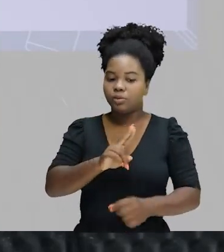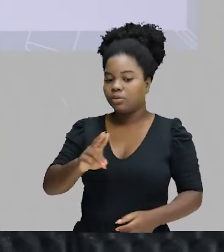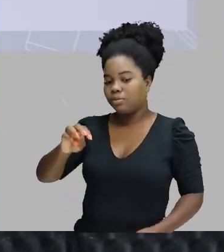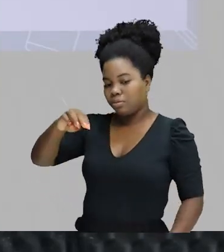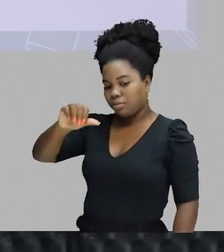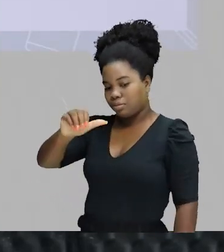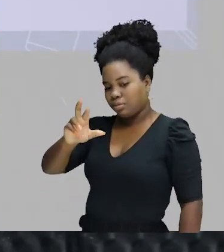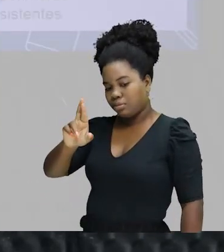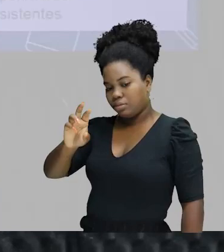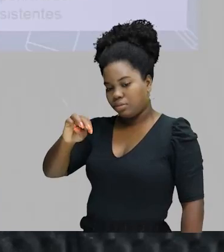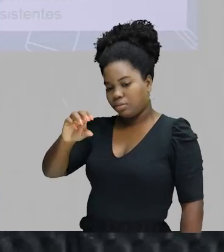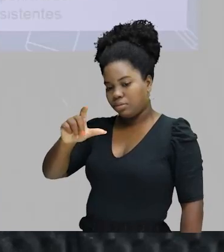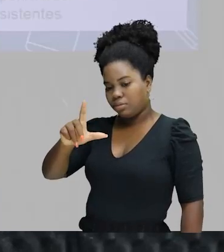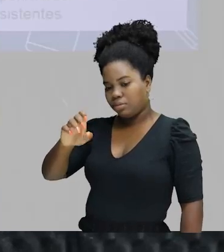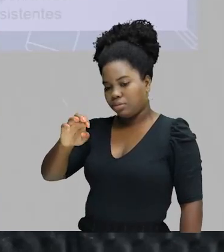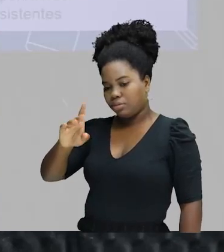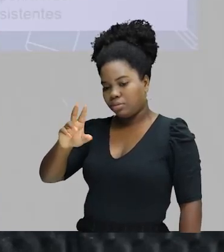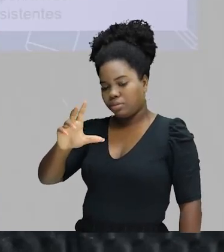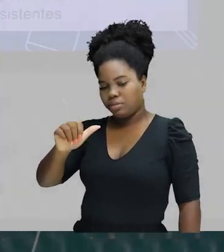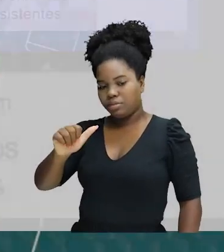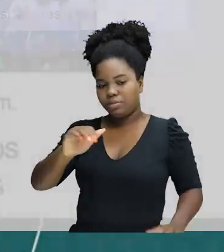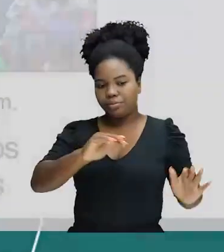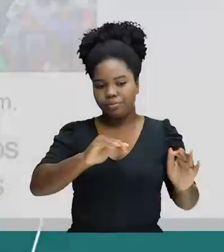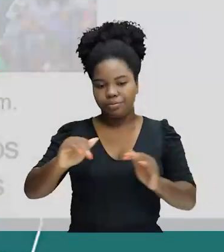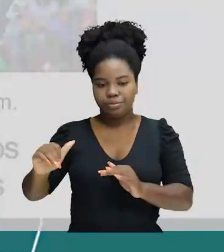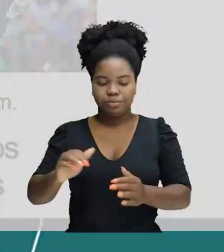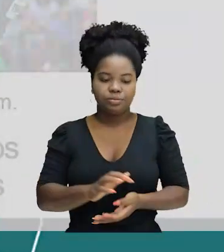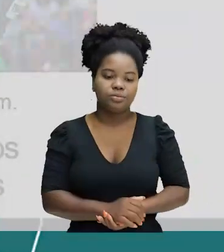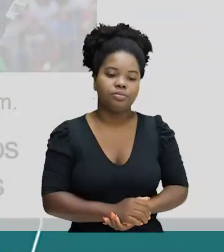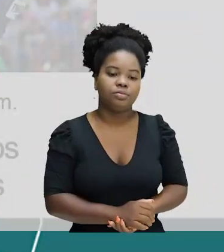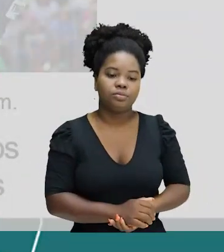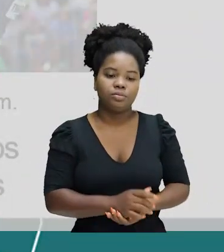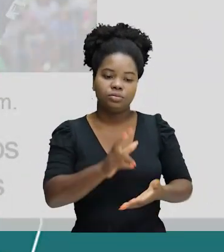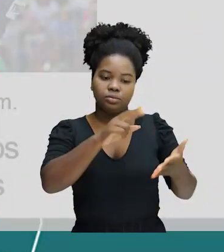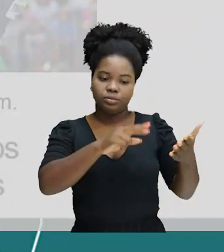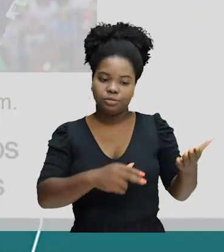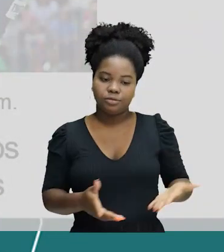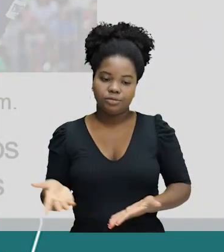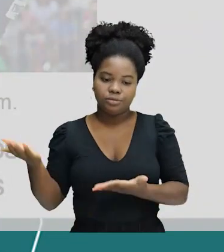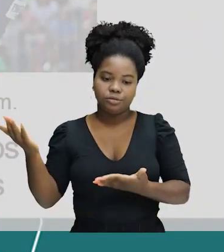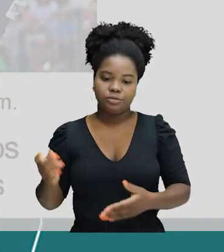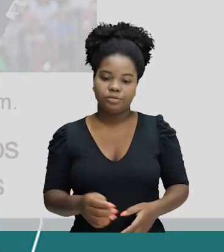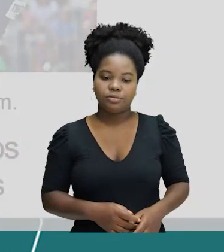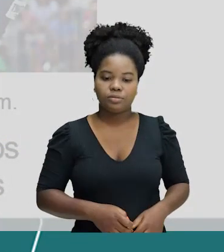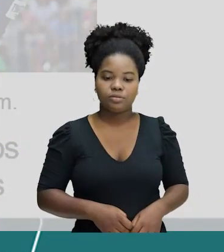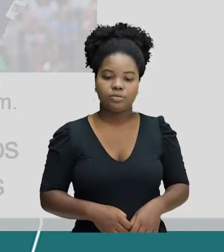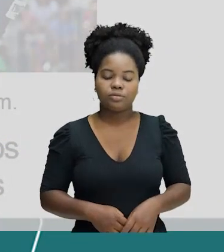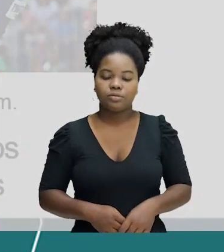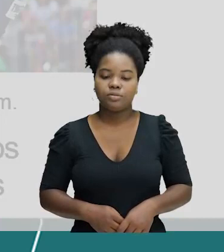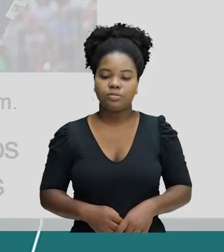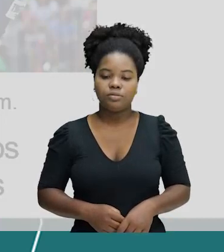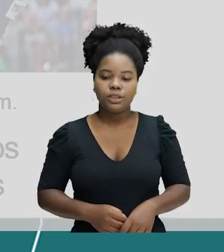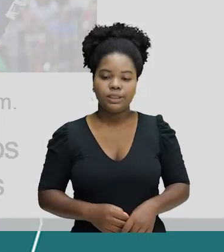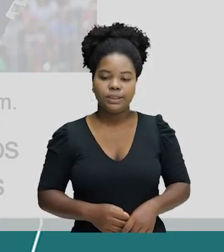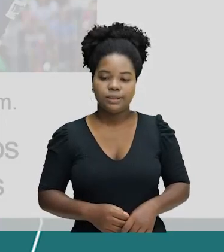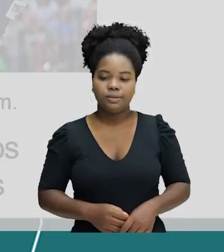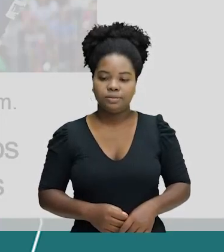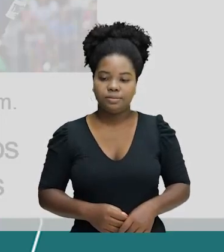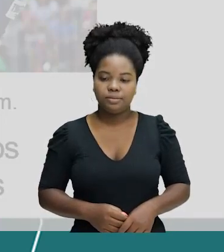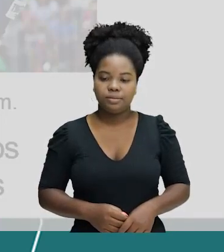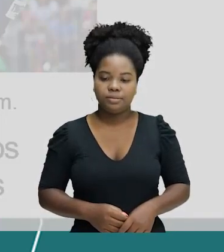moléculas gigantescas, certo? Ó, a reação que produz o polímero é chamada de reação